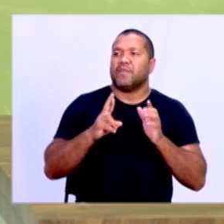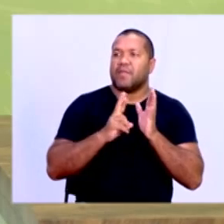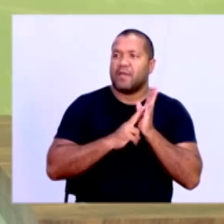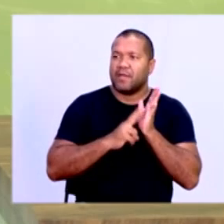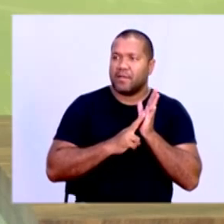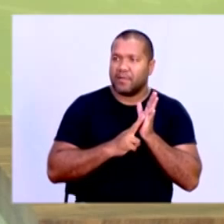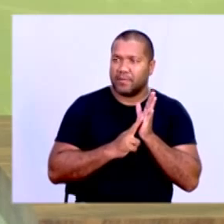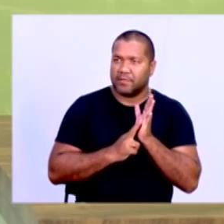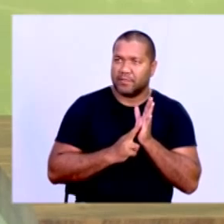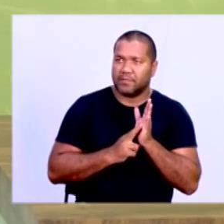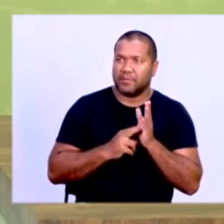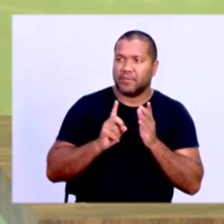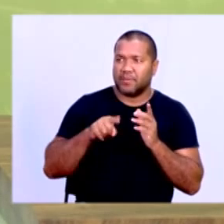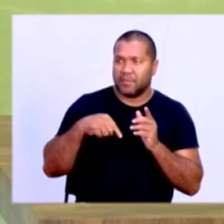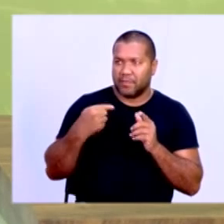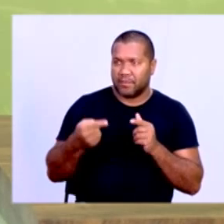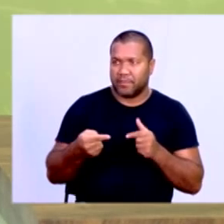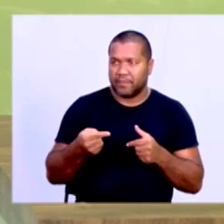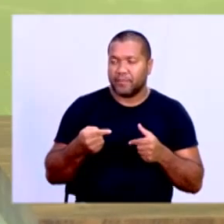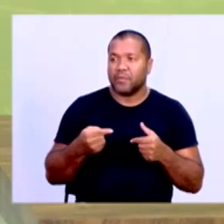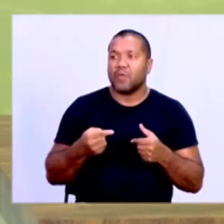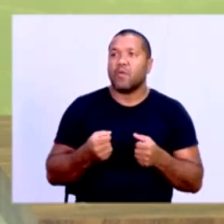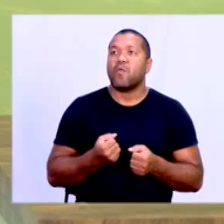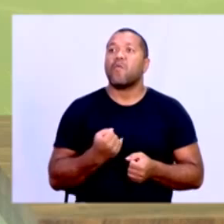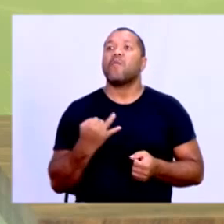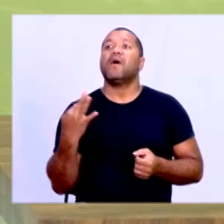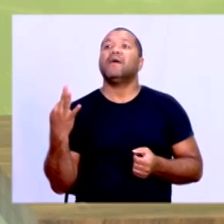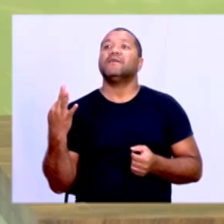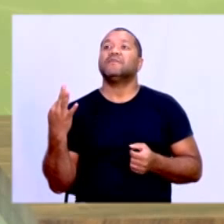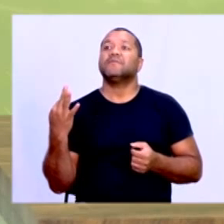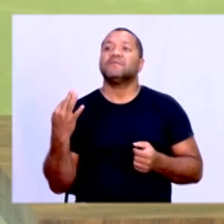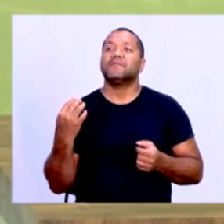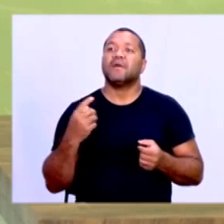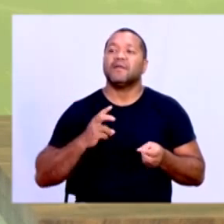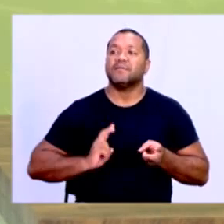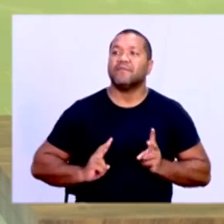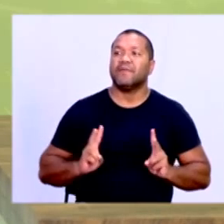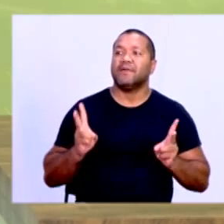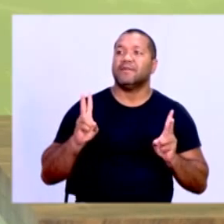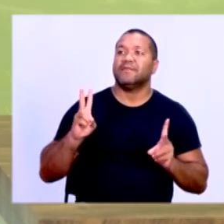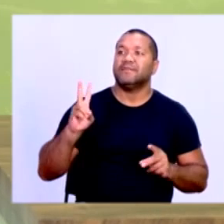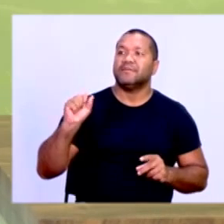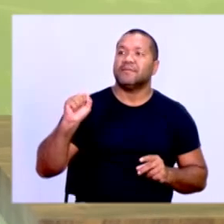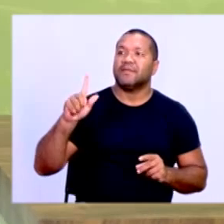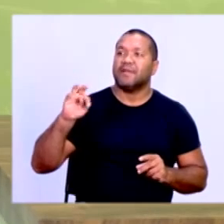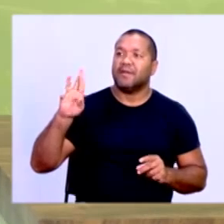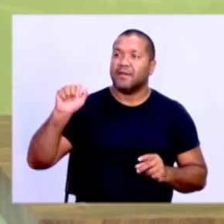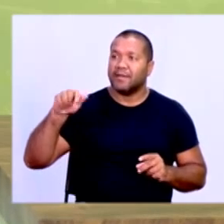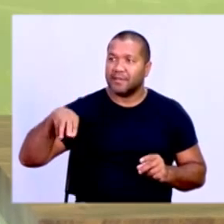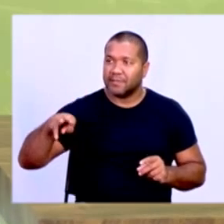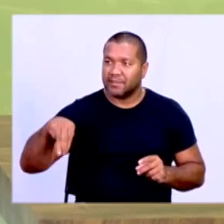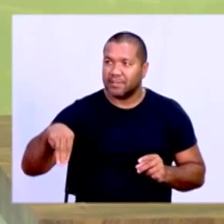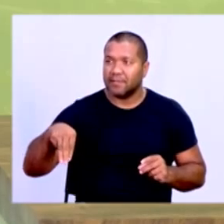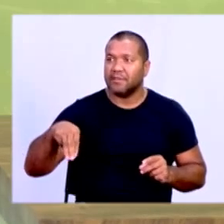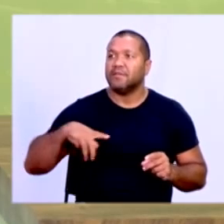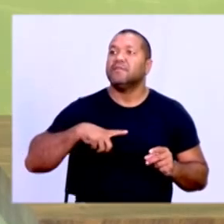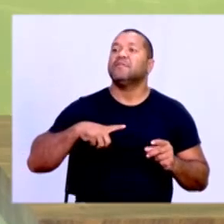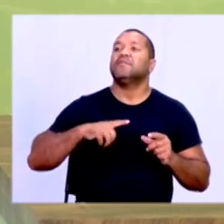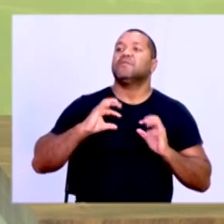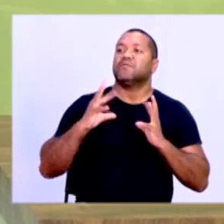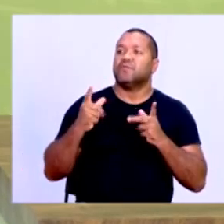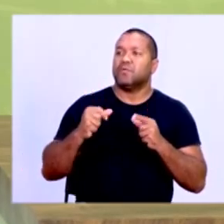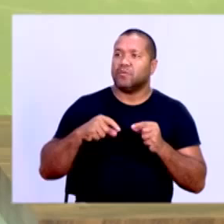visão, agora depois da aula, quais são os benefícios reais, tanto no quesito produtividade quanto no